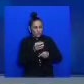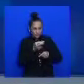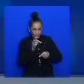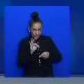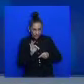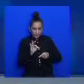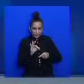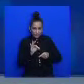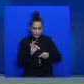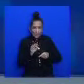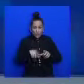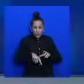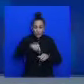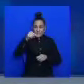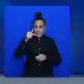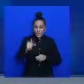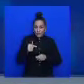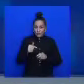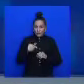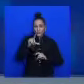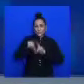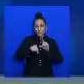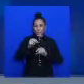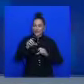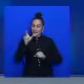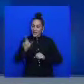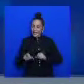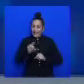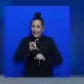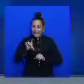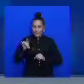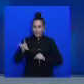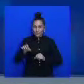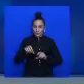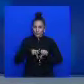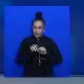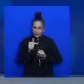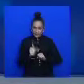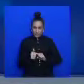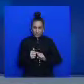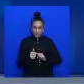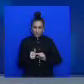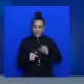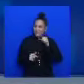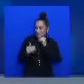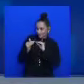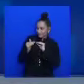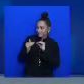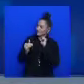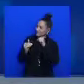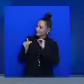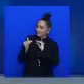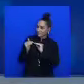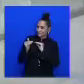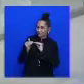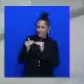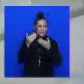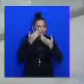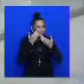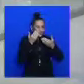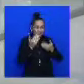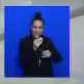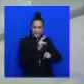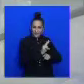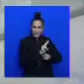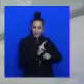auditores, os senhores confirmam os 7 números sorteados para cada uma das 7 colunas do Super 7? Sim, confirmo. Sim, confirmo. Muito